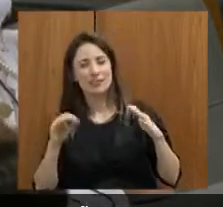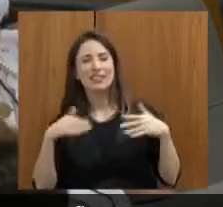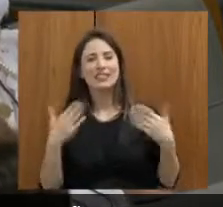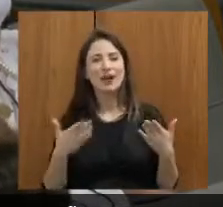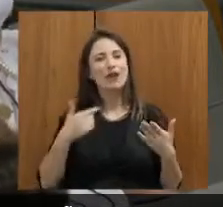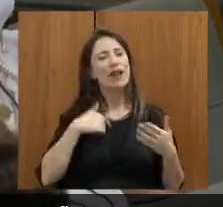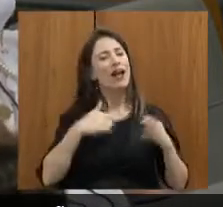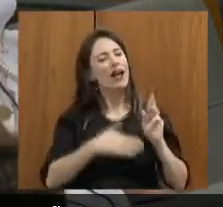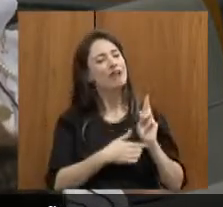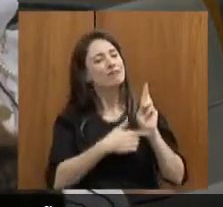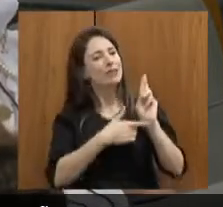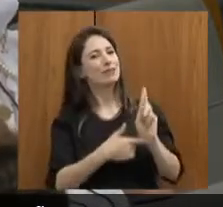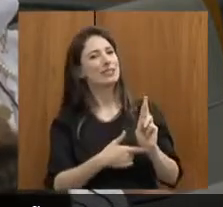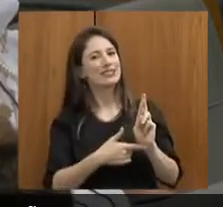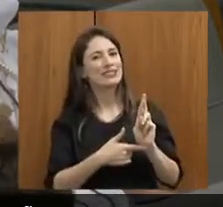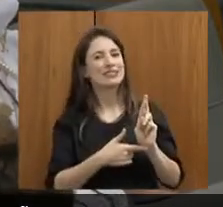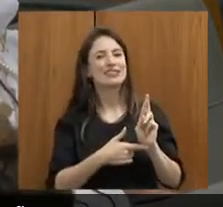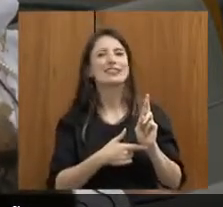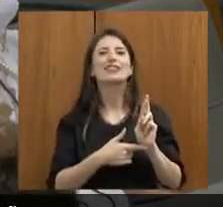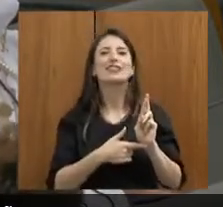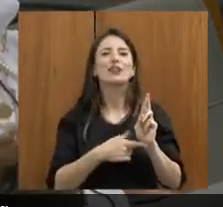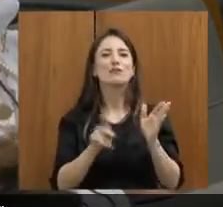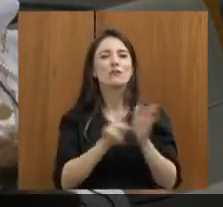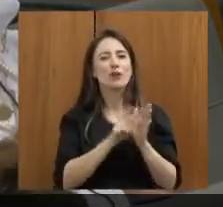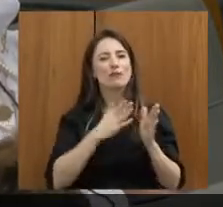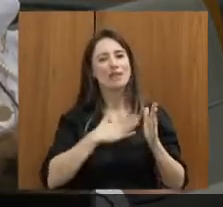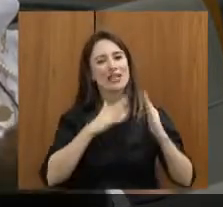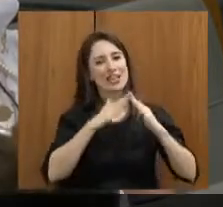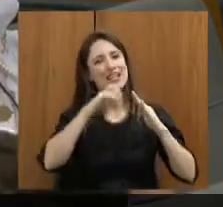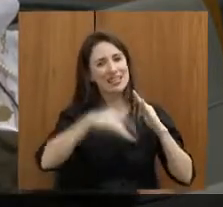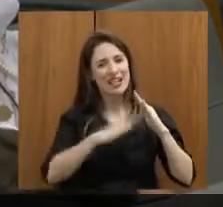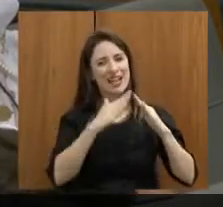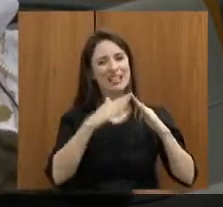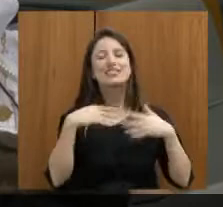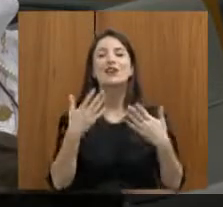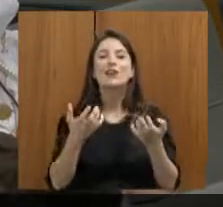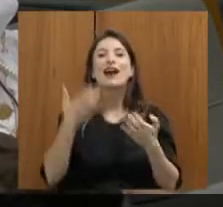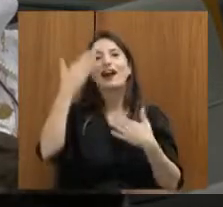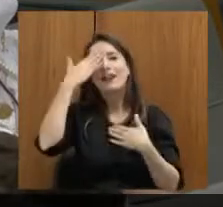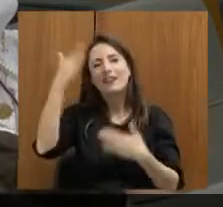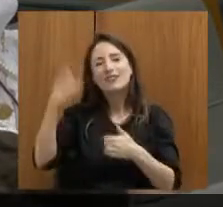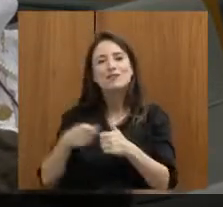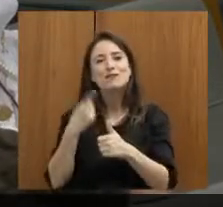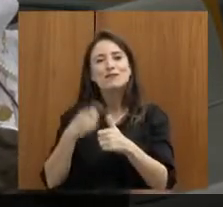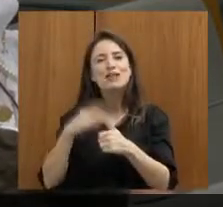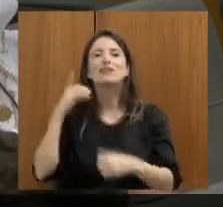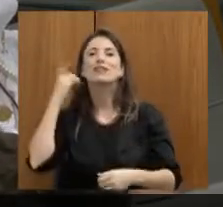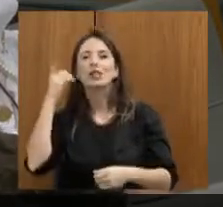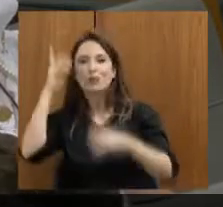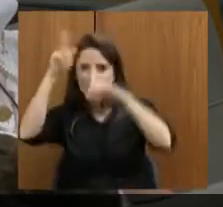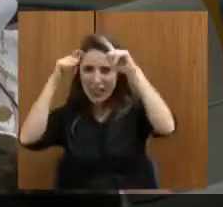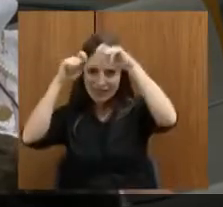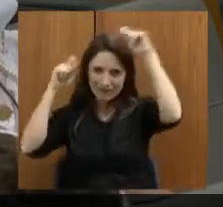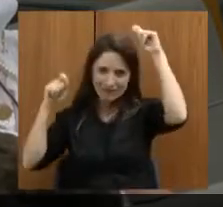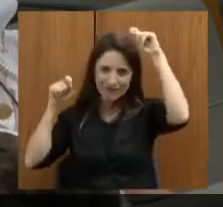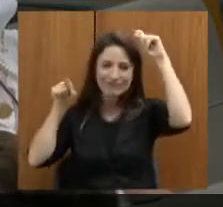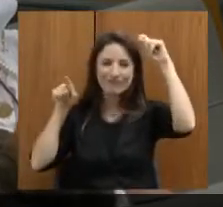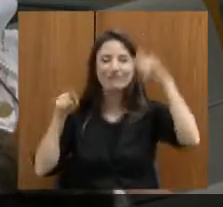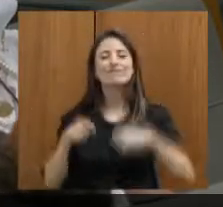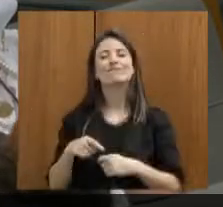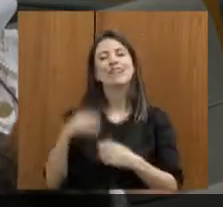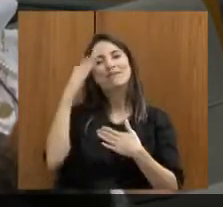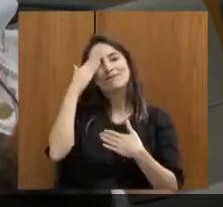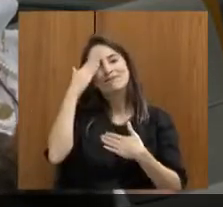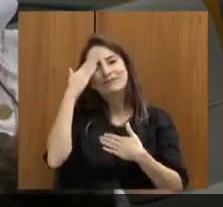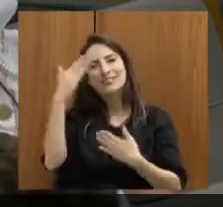e meio representando o baque simonich minha casa quero agradecer primeiramente a deputada né por